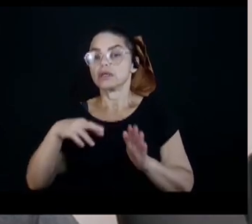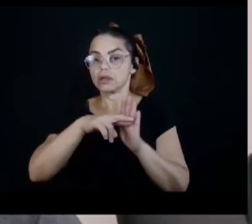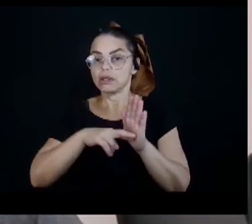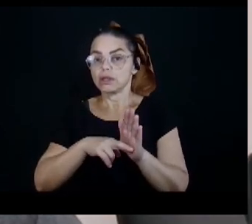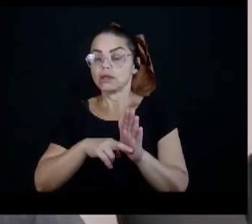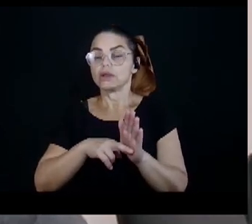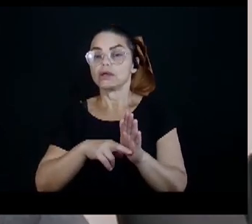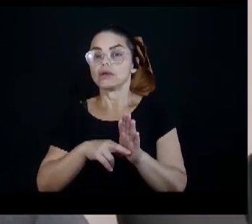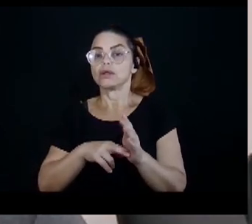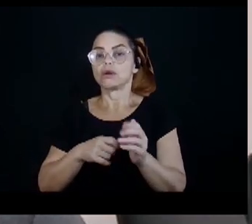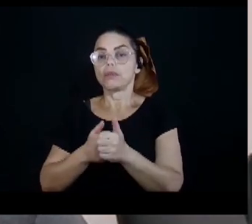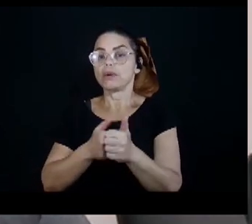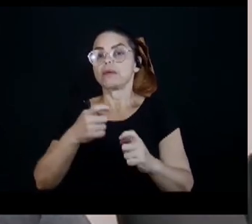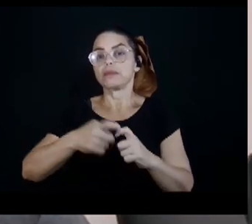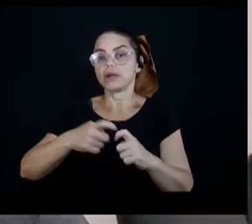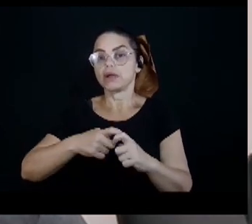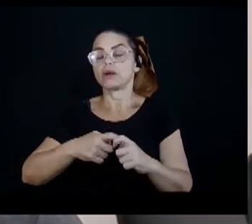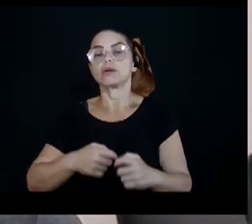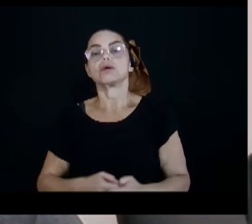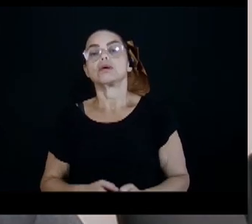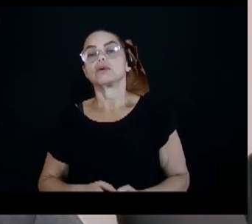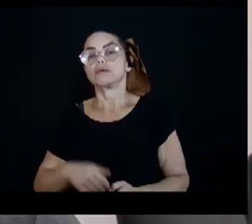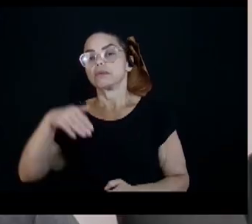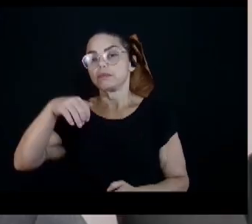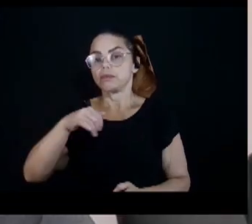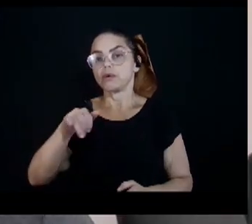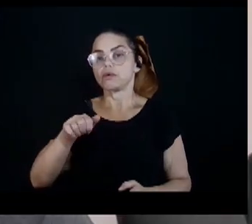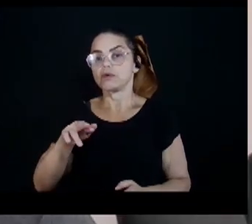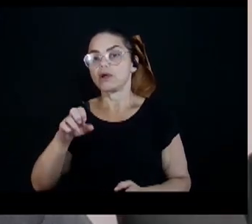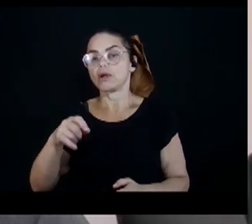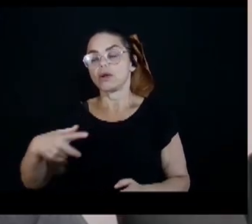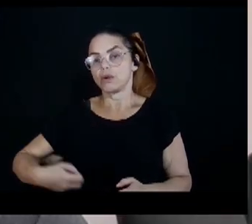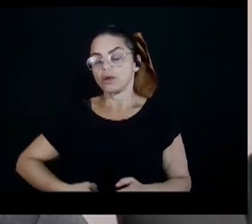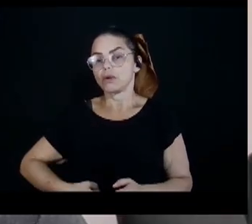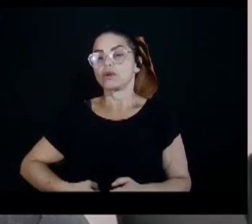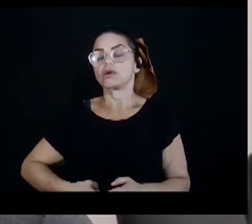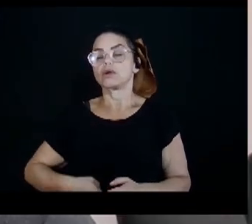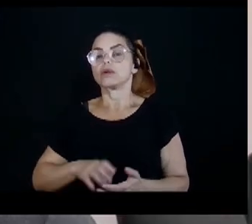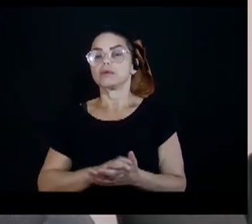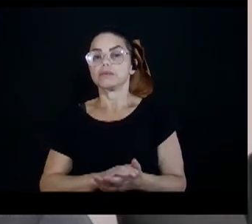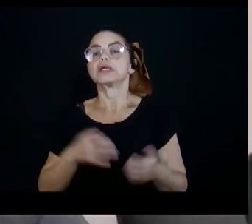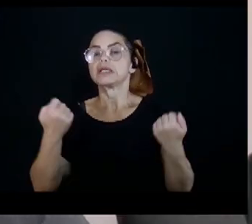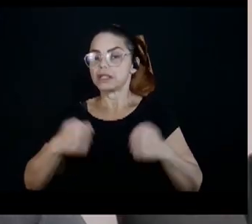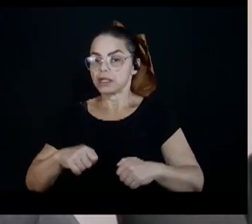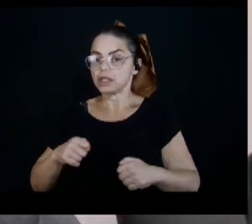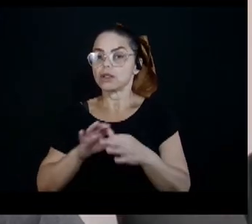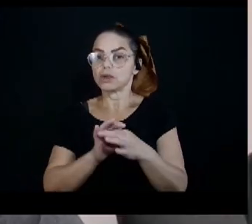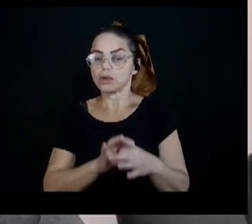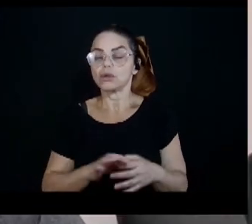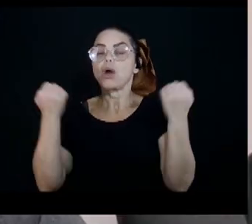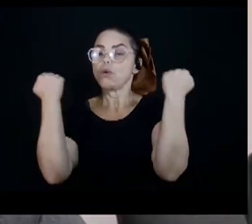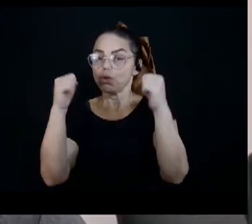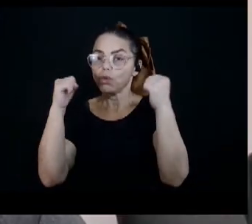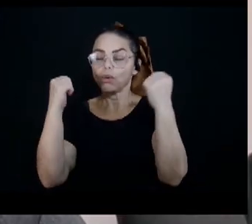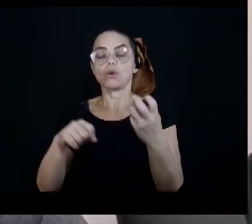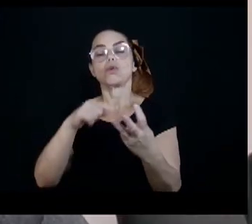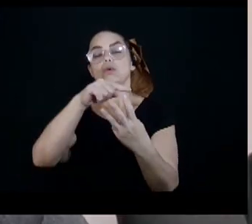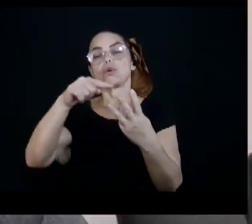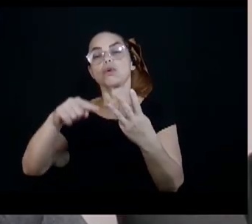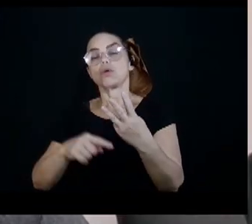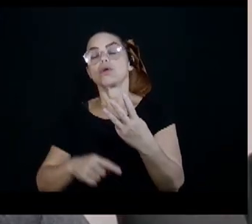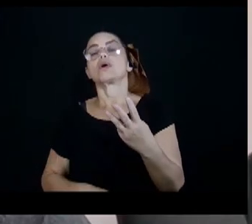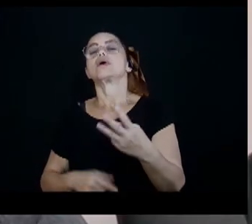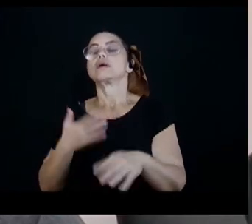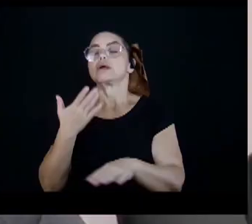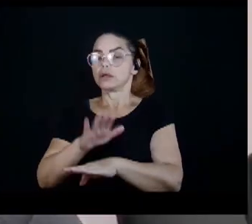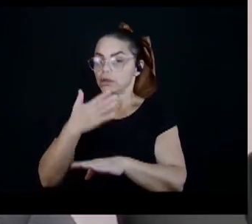quem toma monjado, um monte de mercado que está surgindo com isso. E ao esporte. Então, o esporte tem que fazer parte da